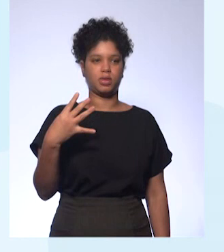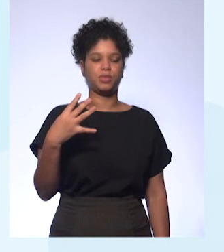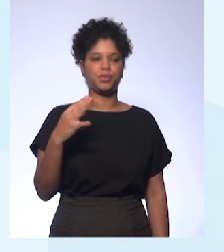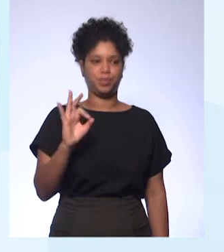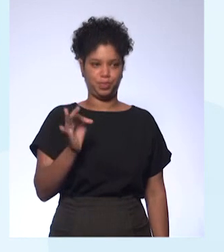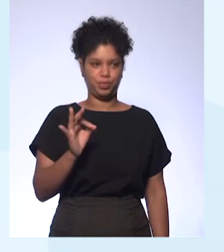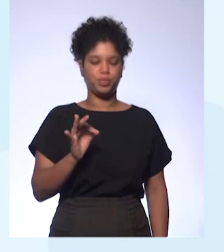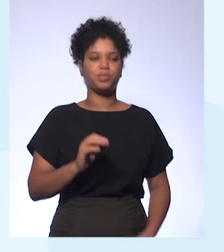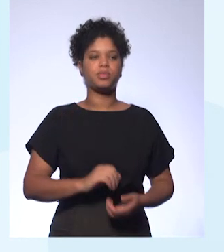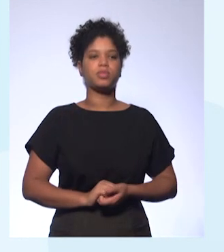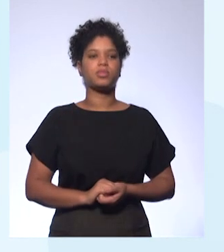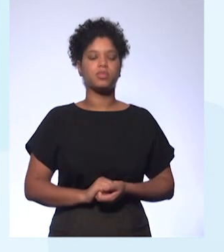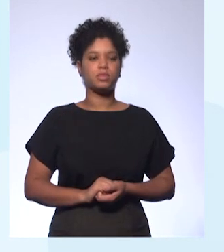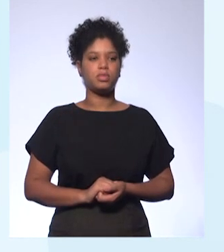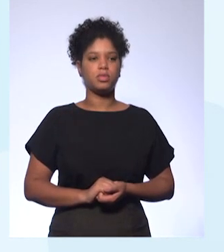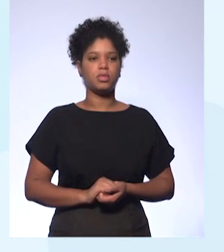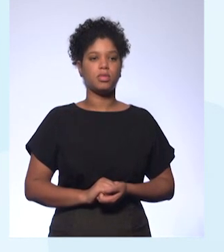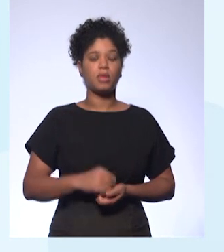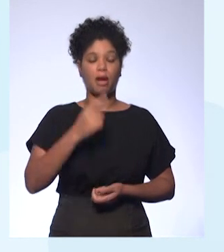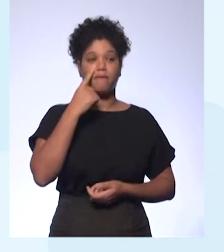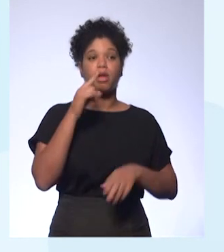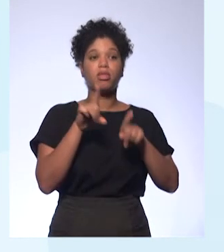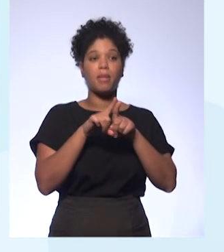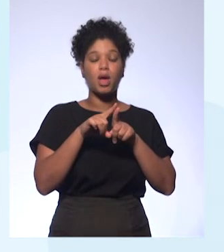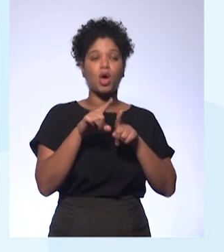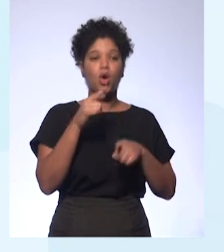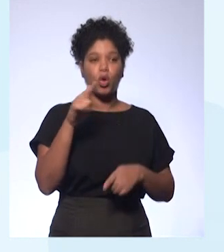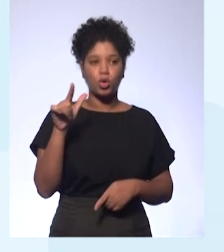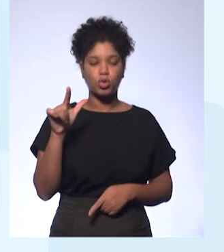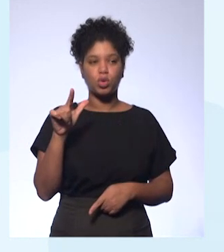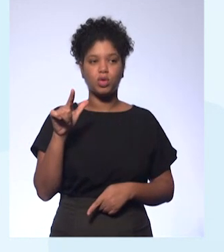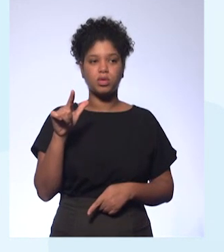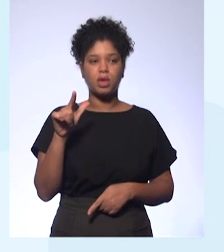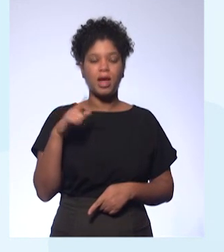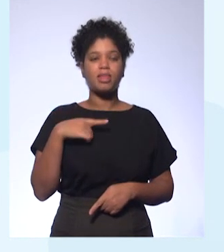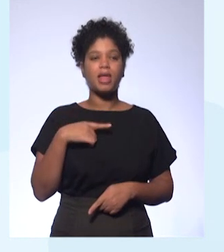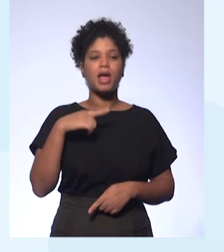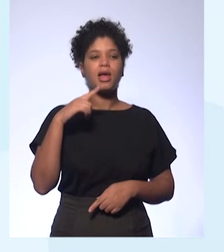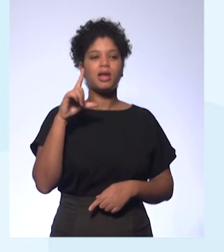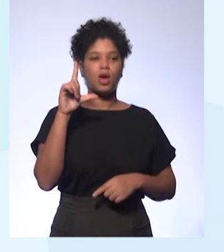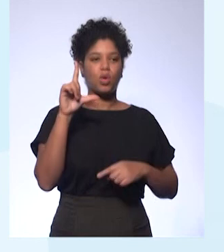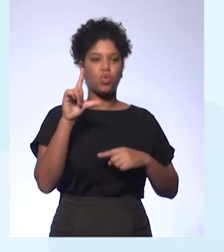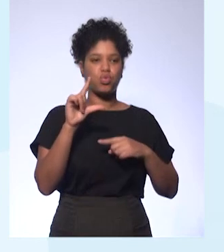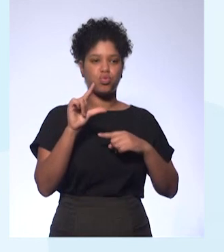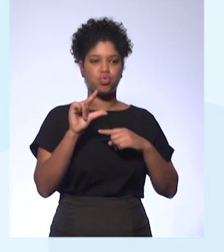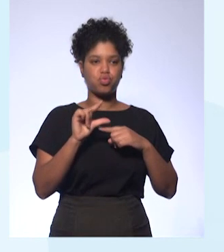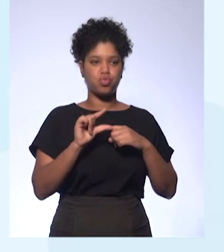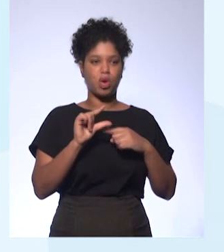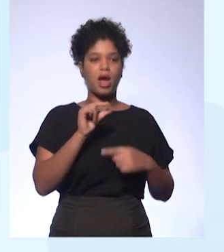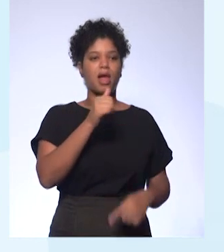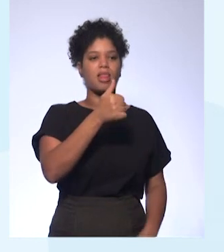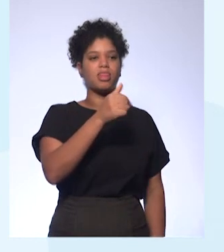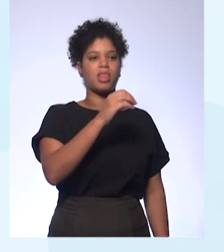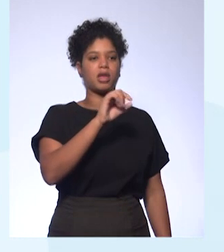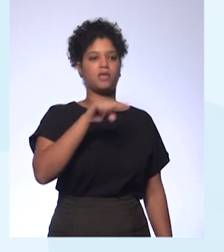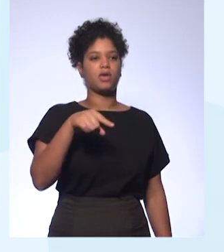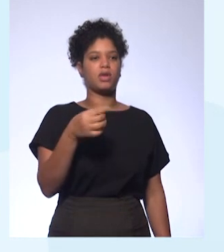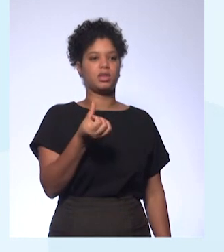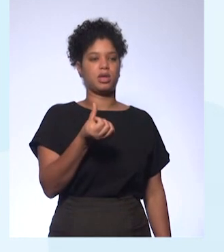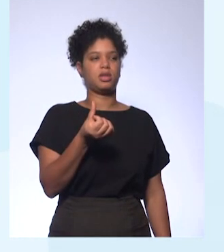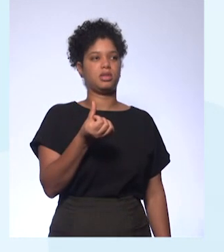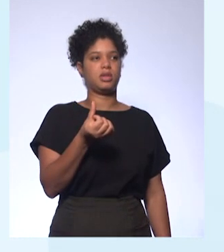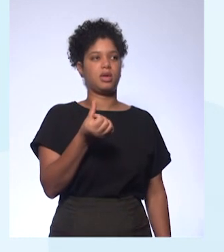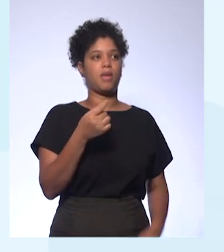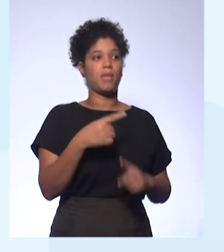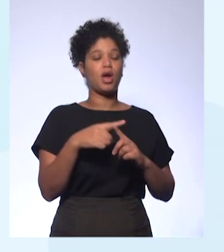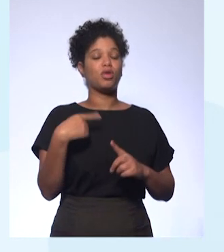384, ok? Observe que aqui ela foi reduzida, certo? Nós queremos